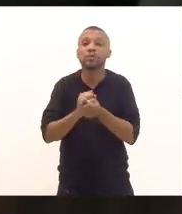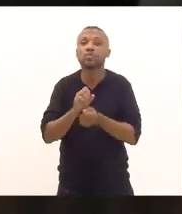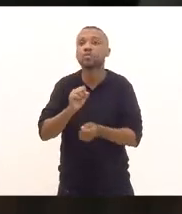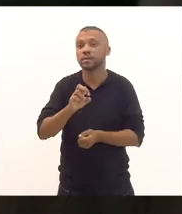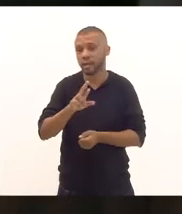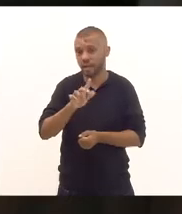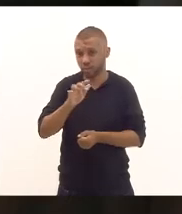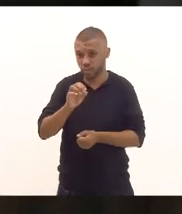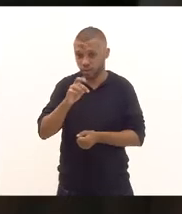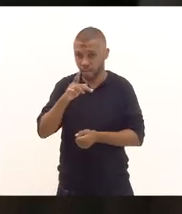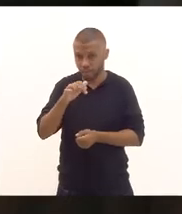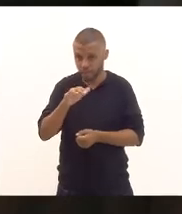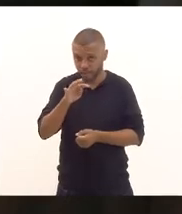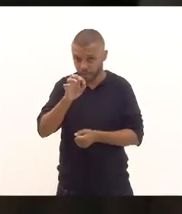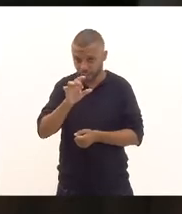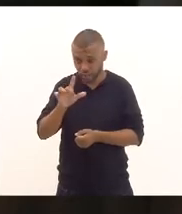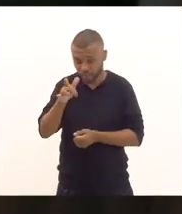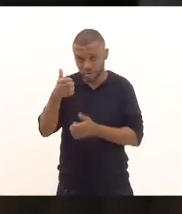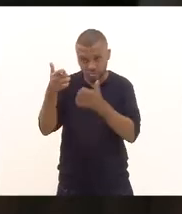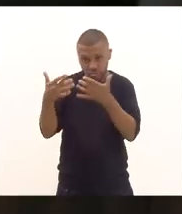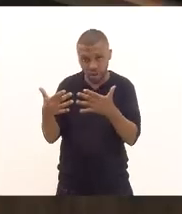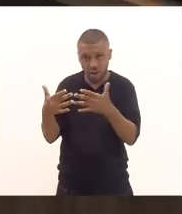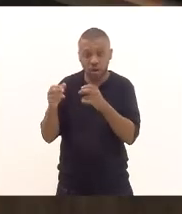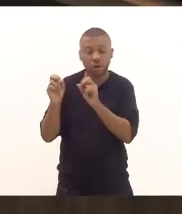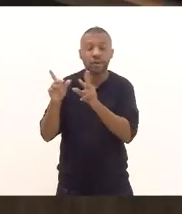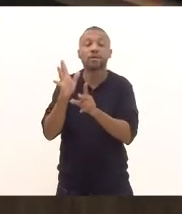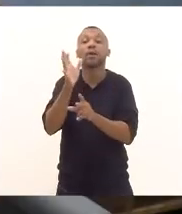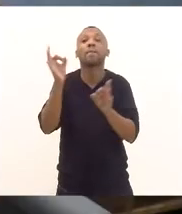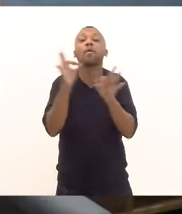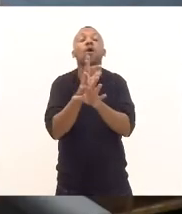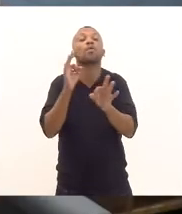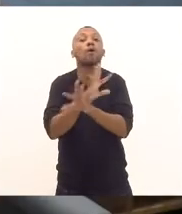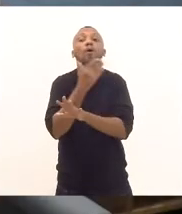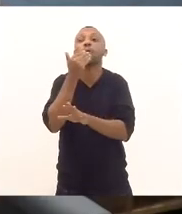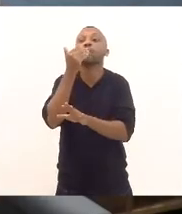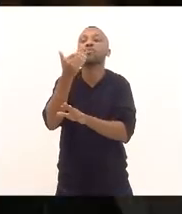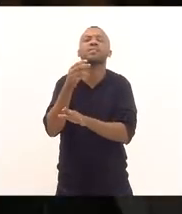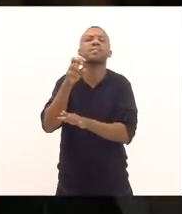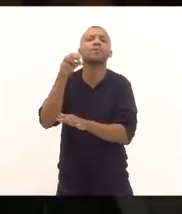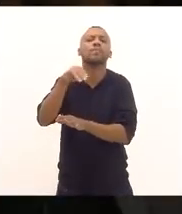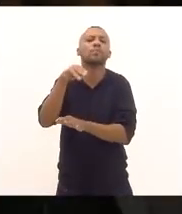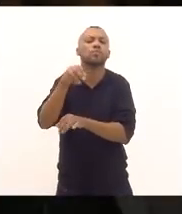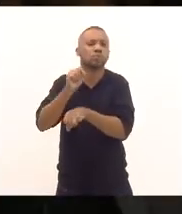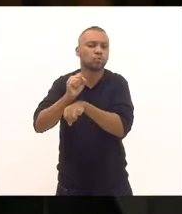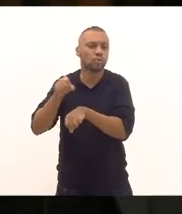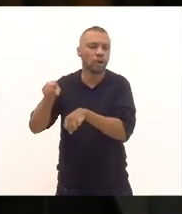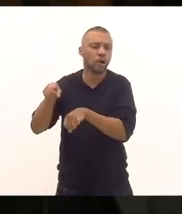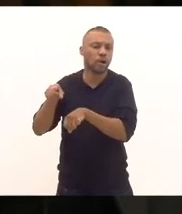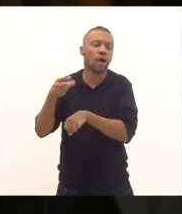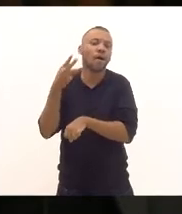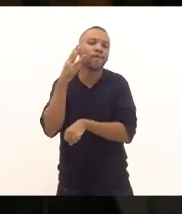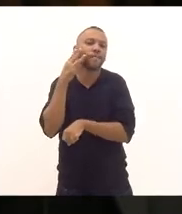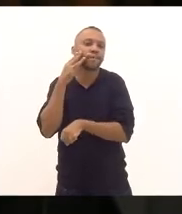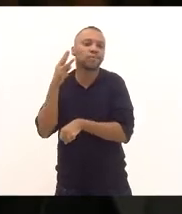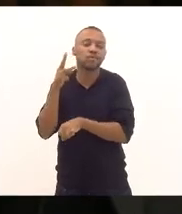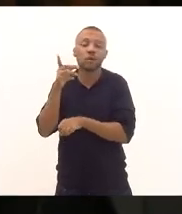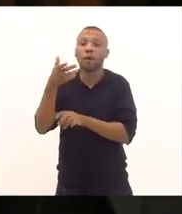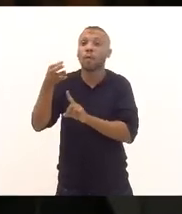não Aí você fala e depois ele vai já foi já tô aqui vou pedir pedir cinco minutos ao